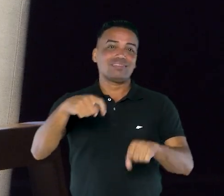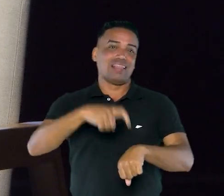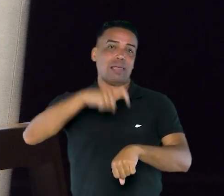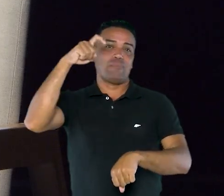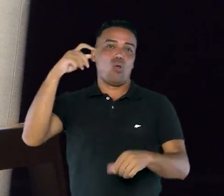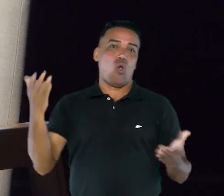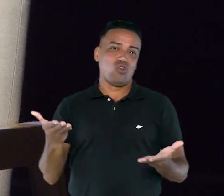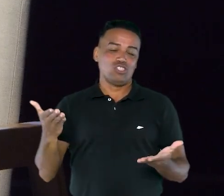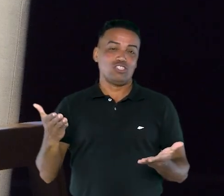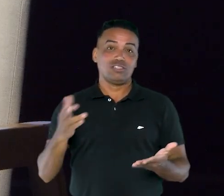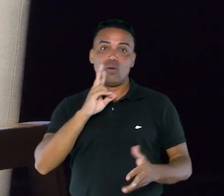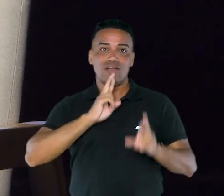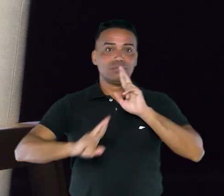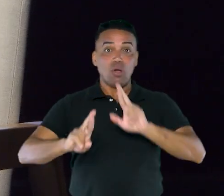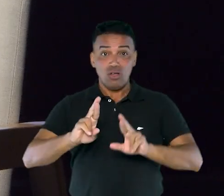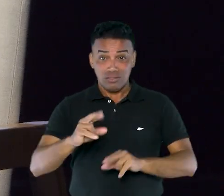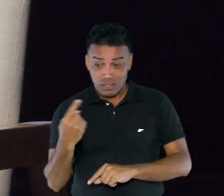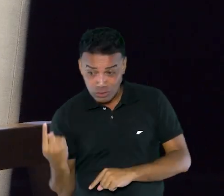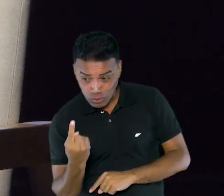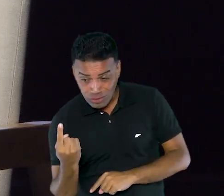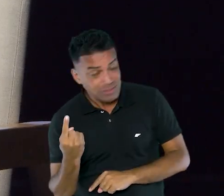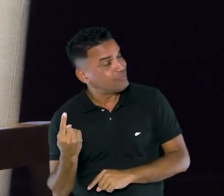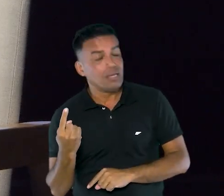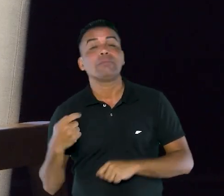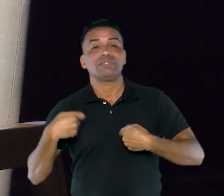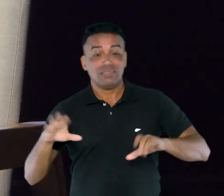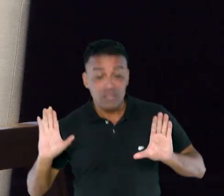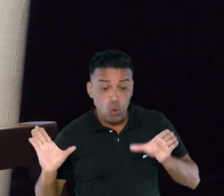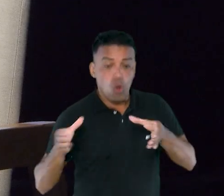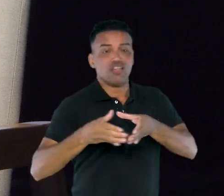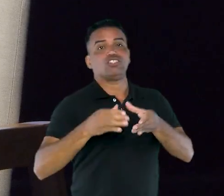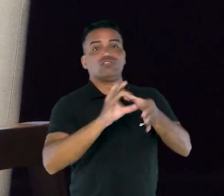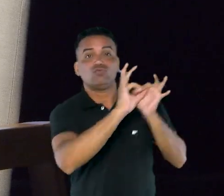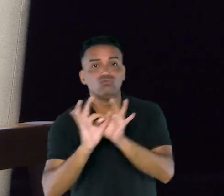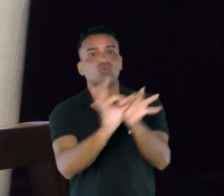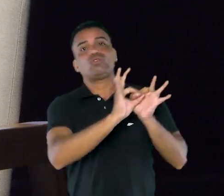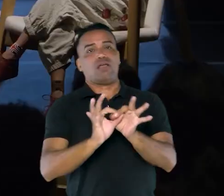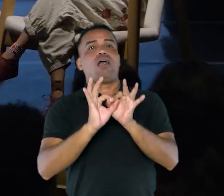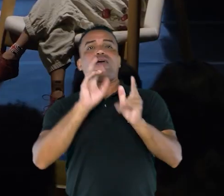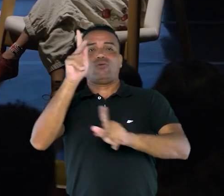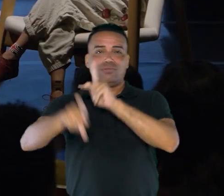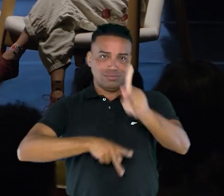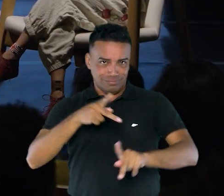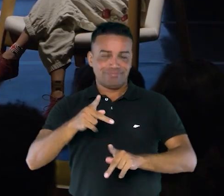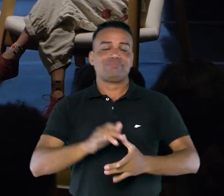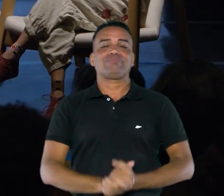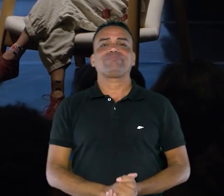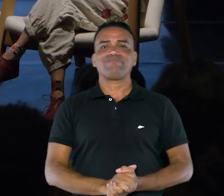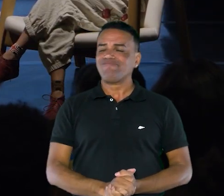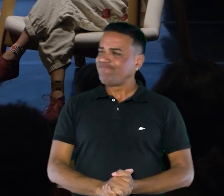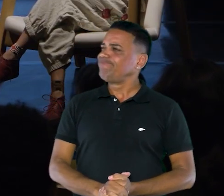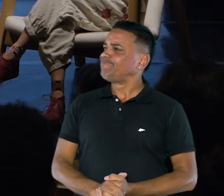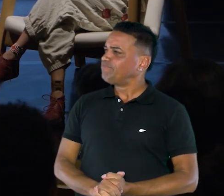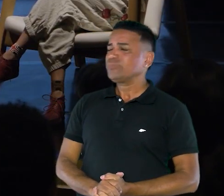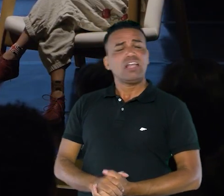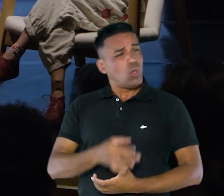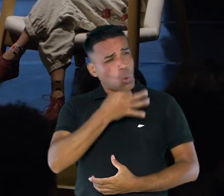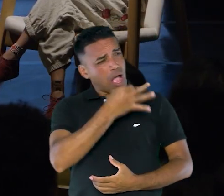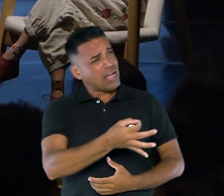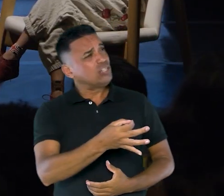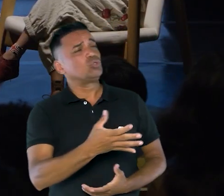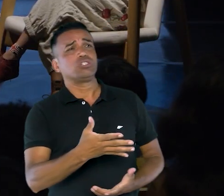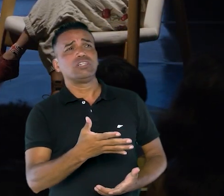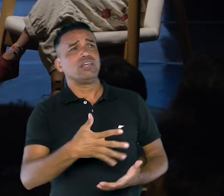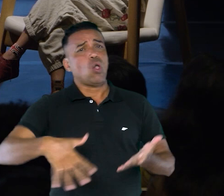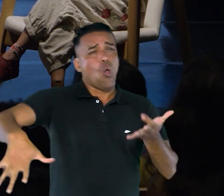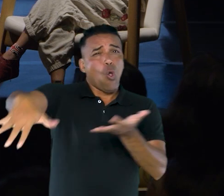entender que as soluções não são individuais. Elas só podem ser soluções coletivas. Acho que é isso, talvez, que o universo